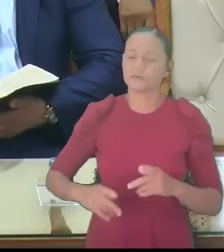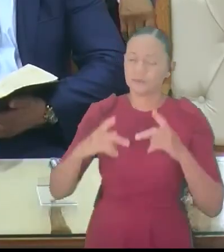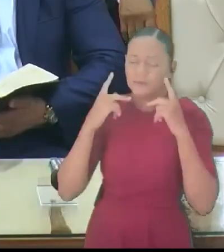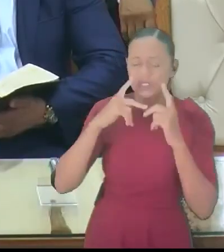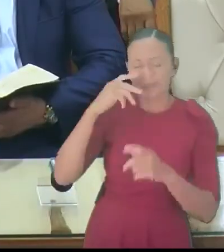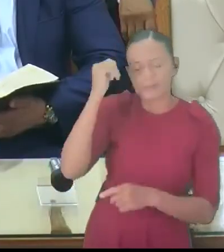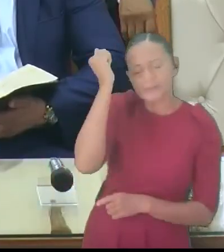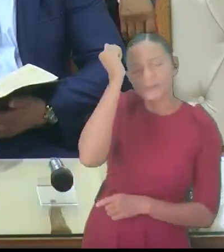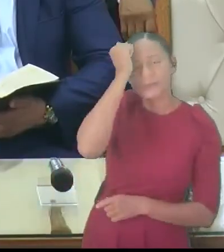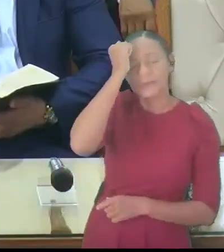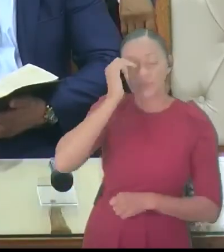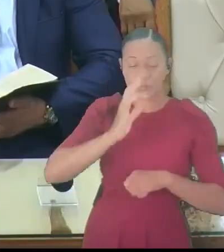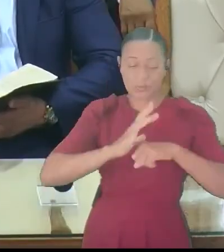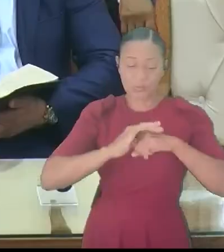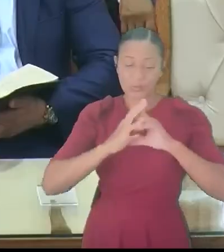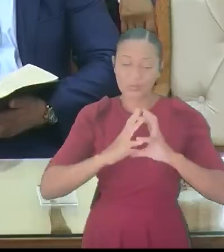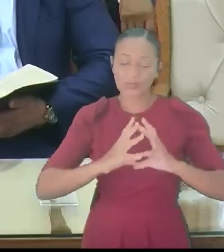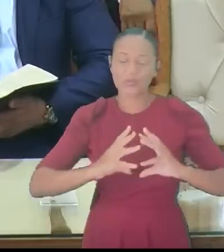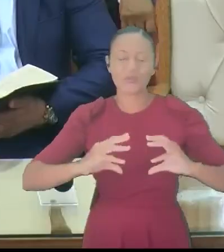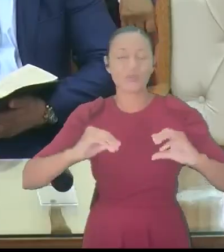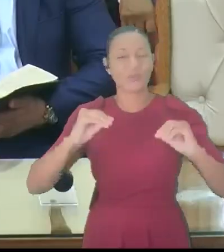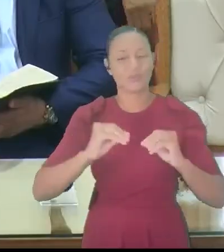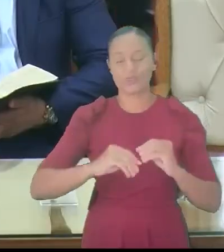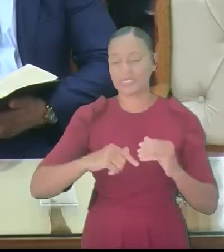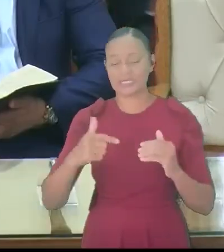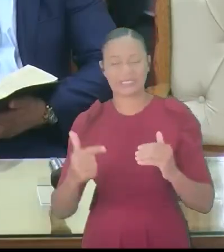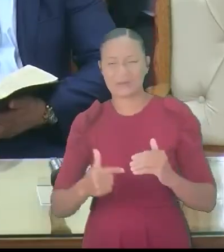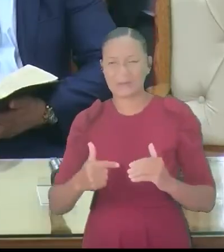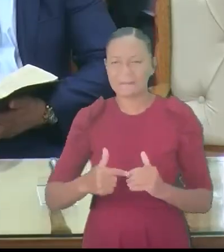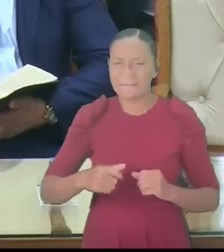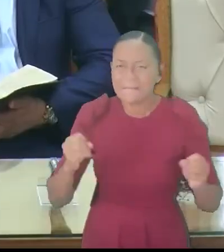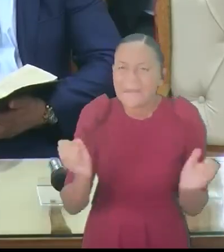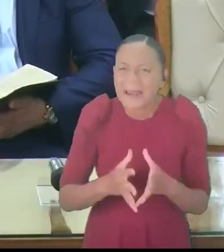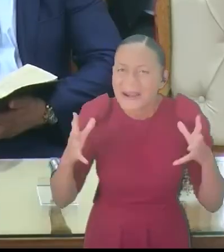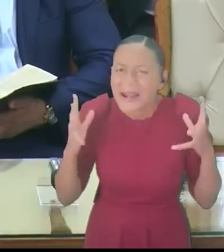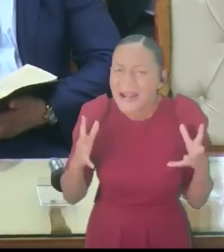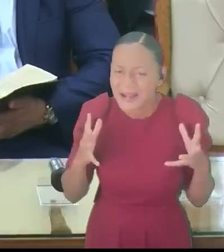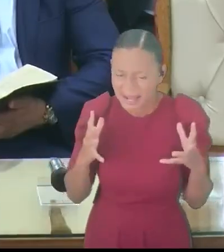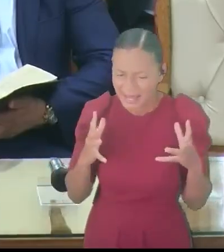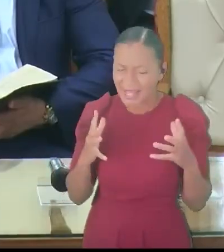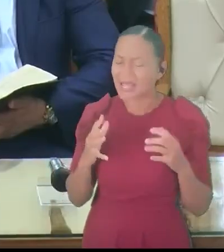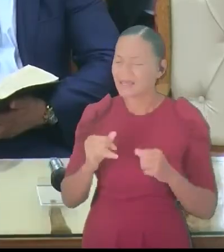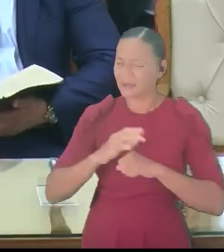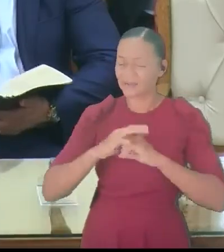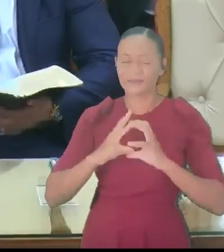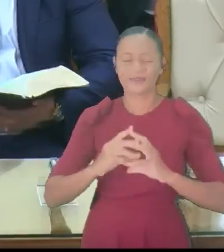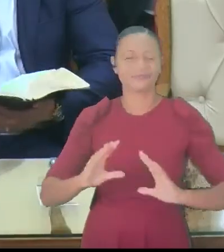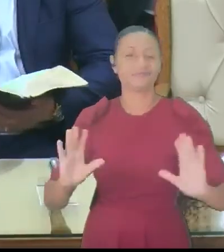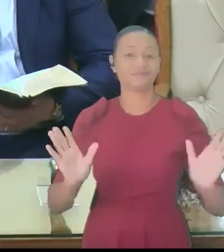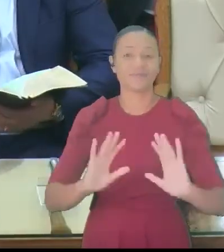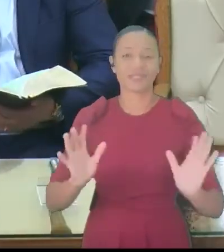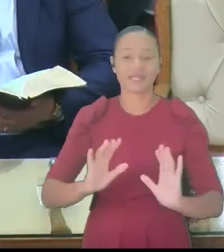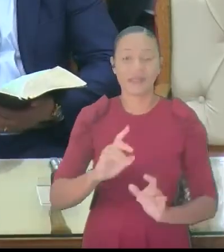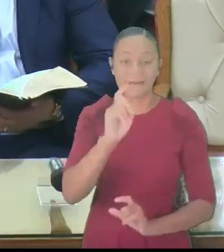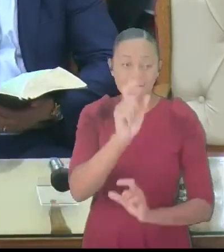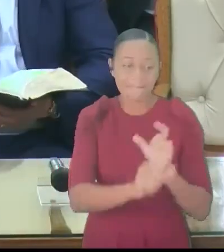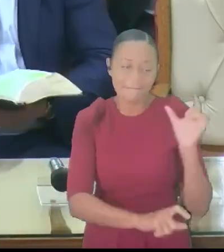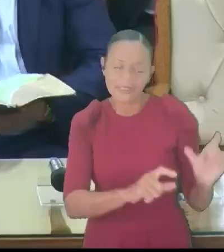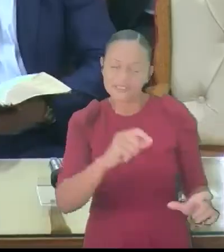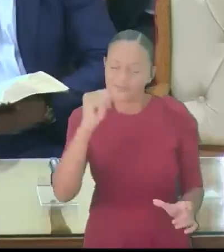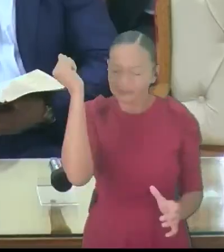é secundário. O maior milagre não é cura. O maior milagre é conversão de almas a